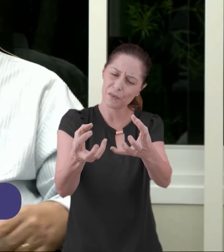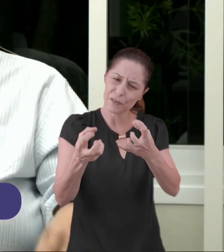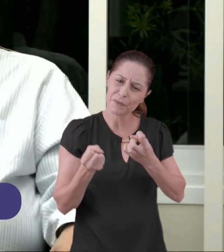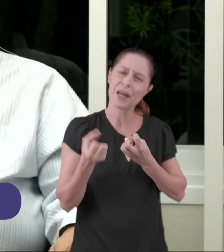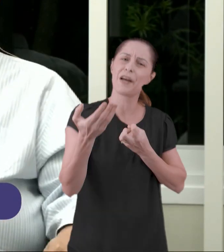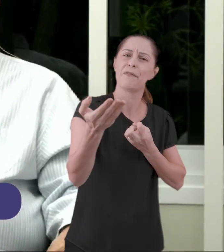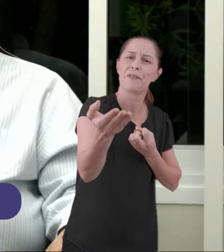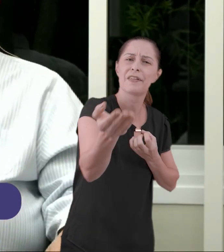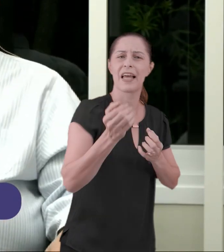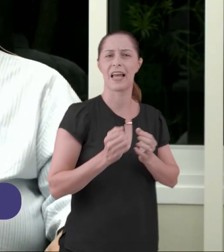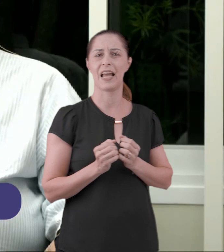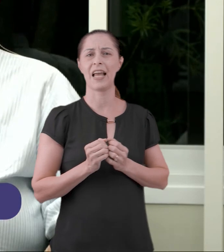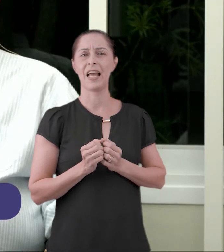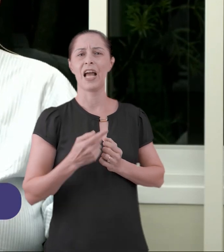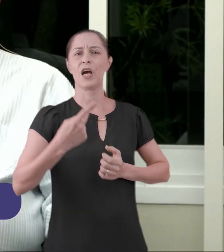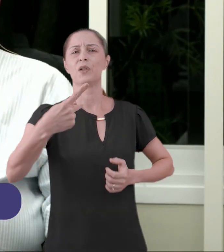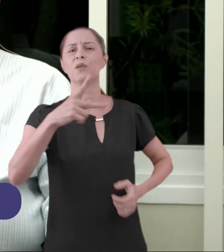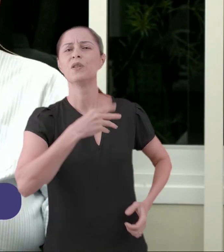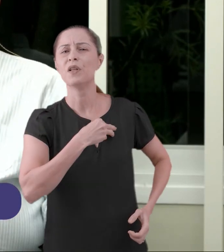vamos cuidar do seu filho.